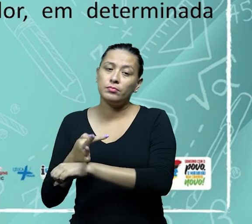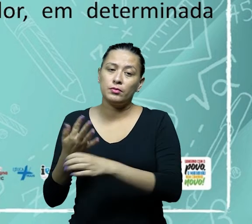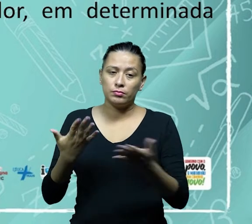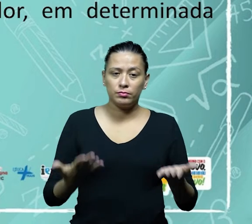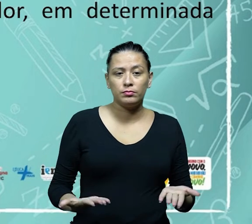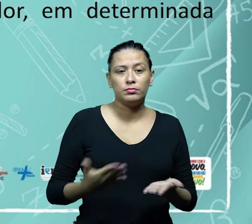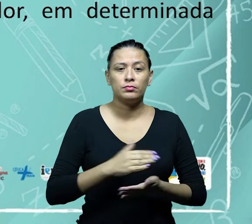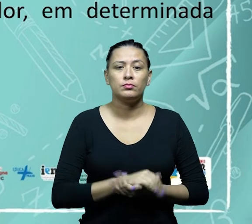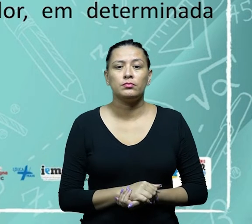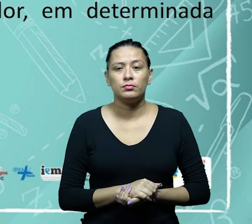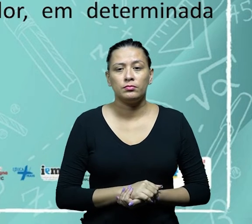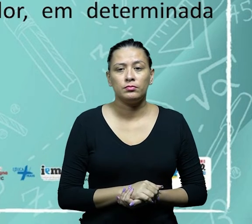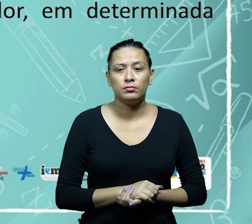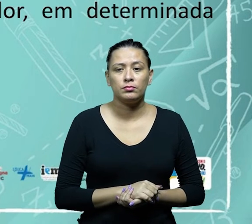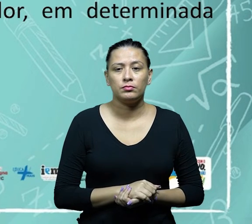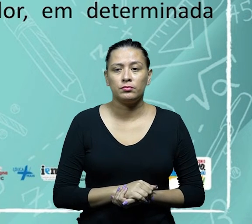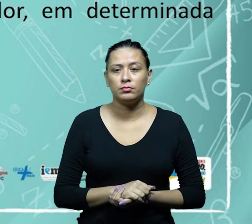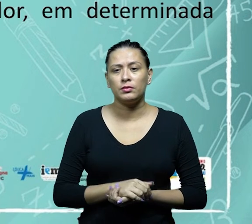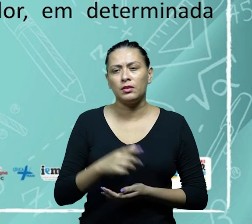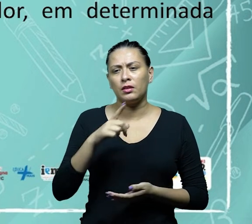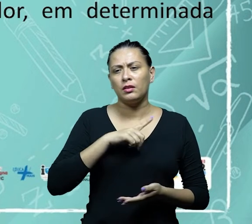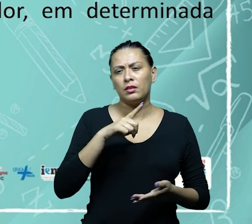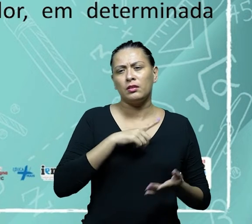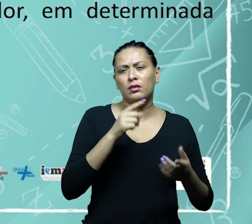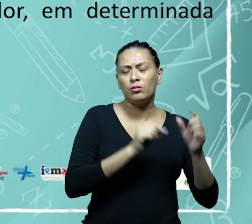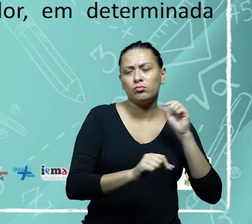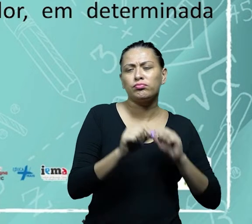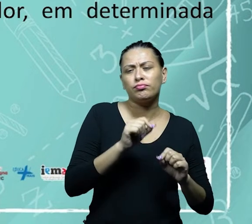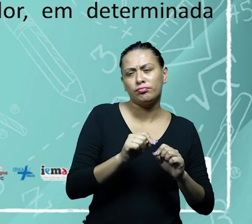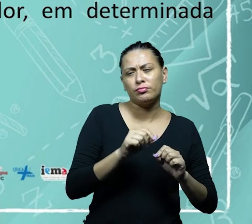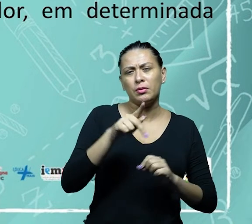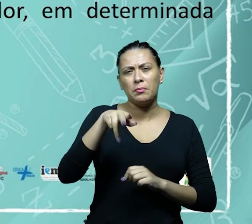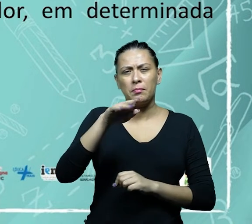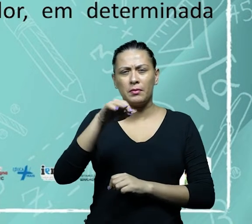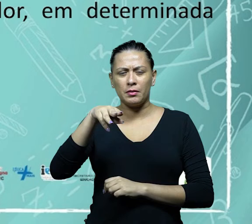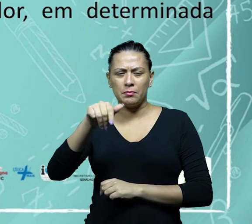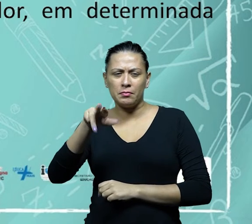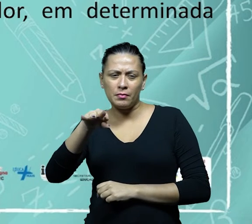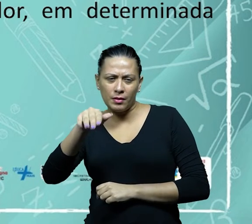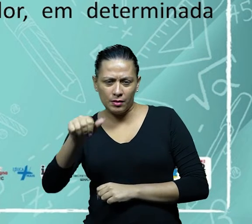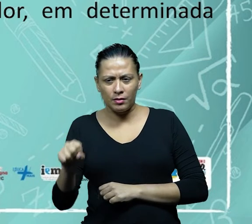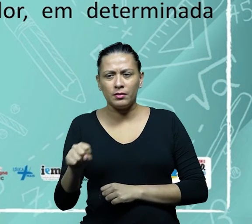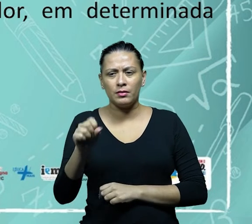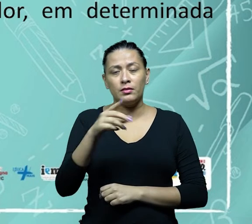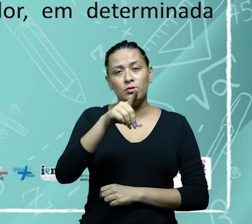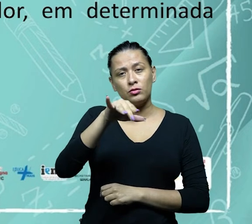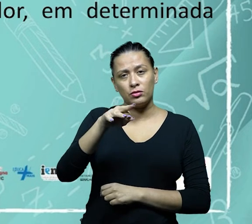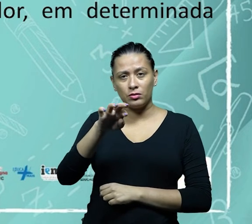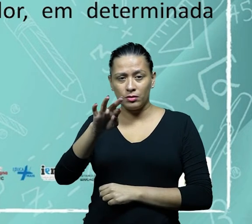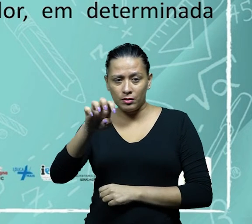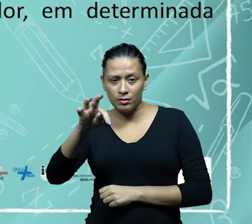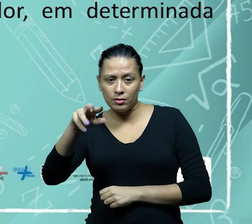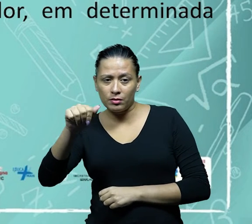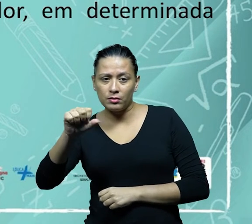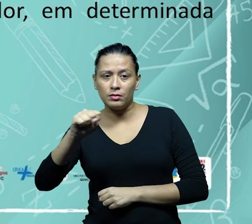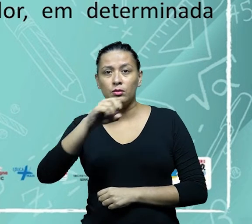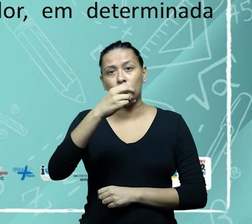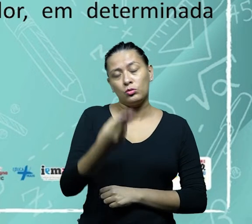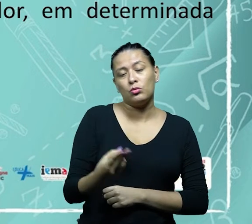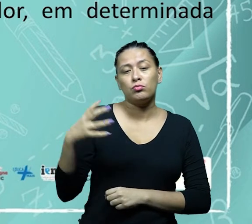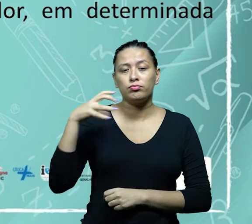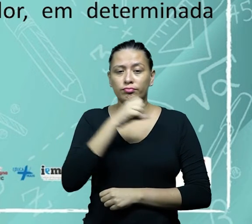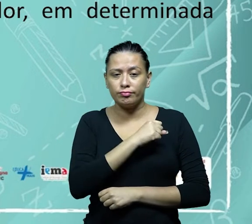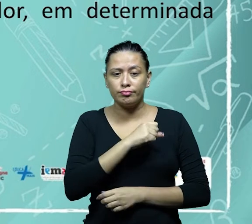fontes do direito materiais e as fontes formais aqui nós falamos que a fonte as fontes formais do direito são aquelas tidas como primárias